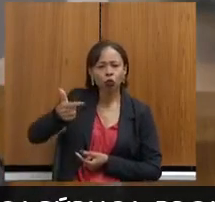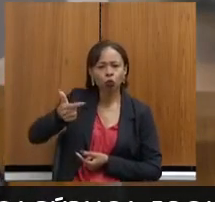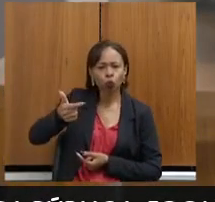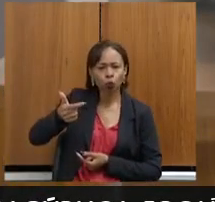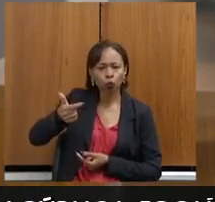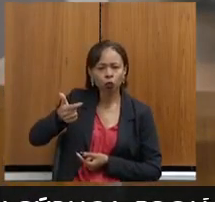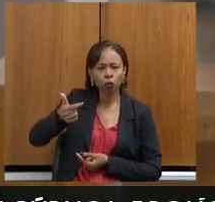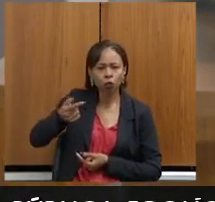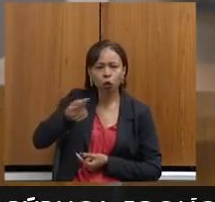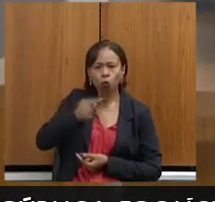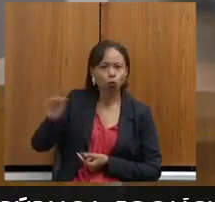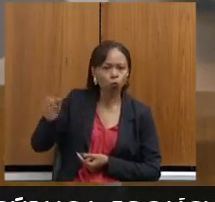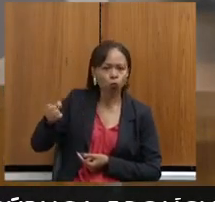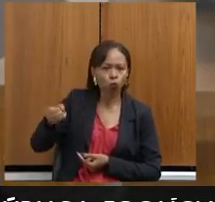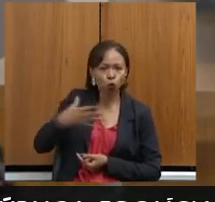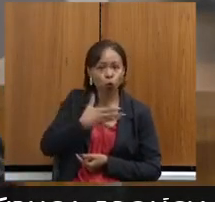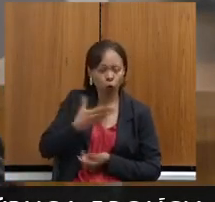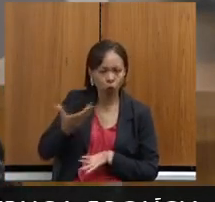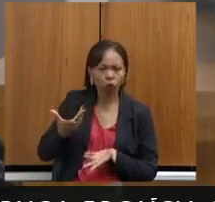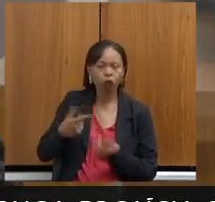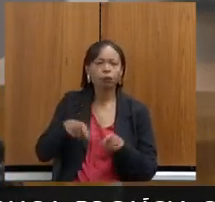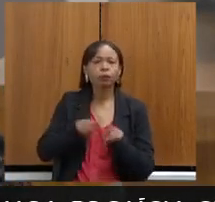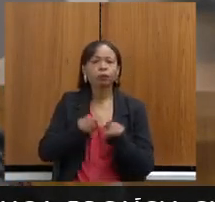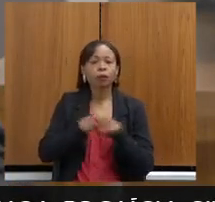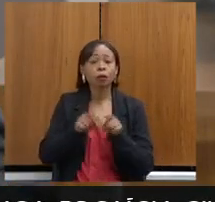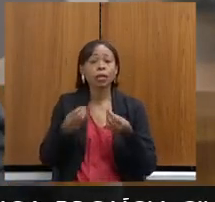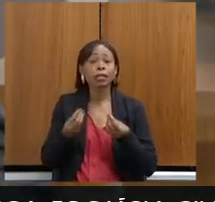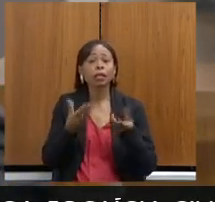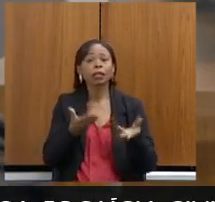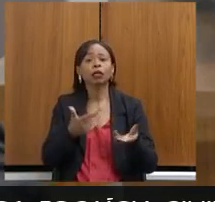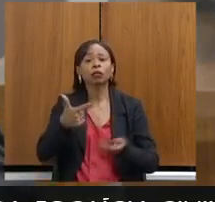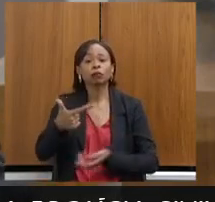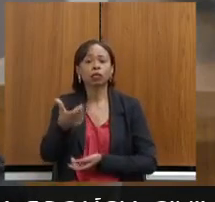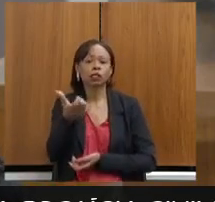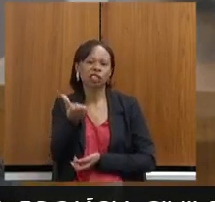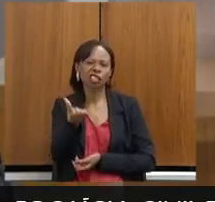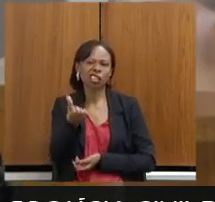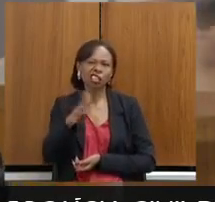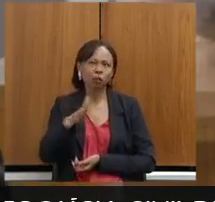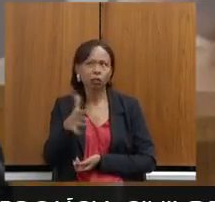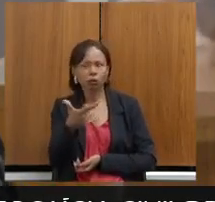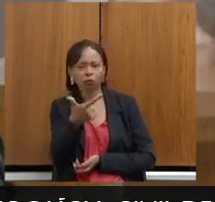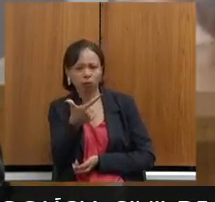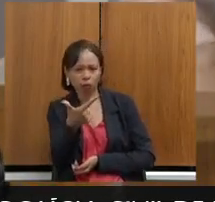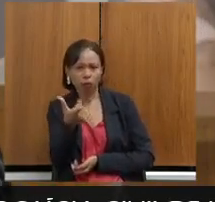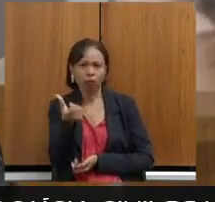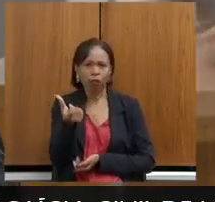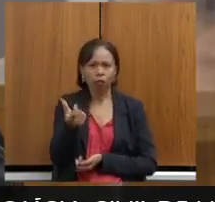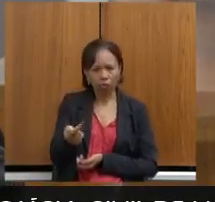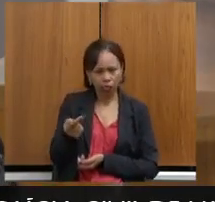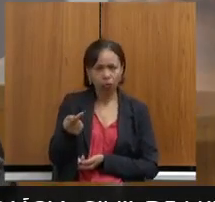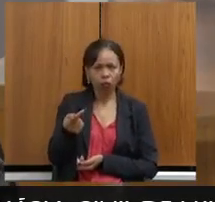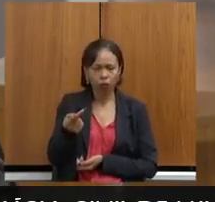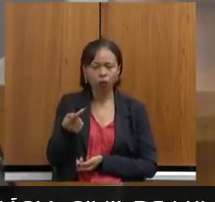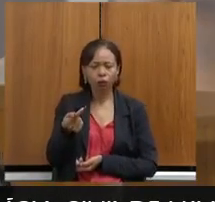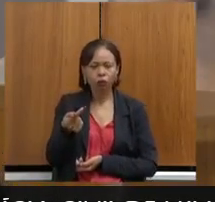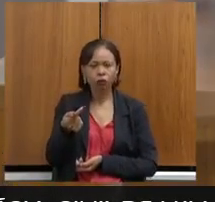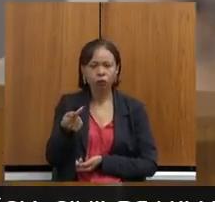último modelo entregamos também 26 ou 27 é